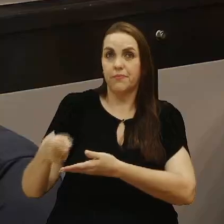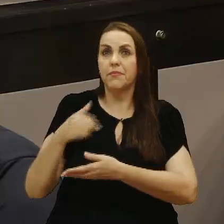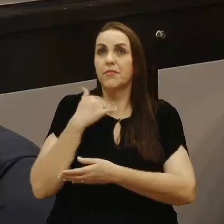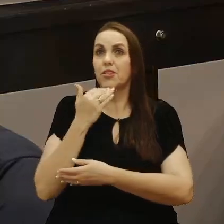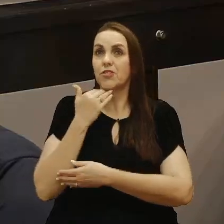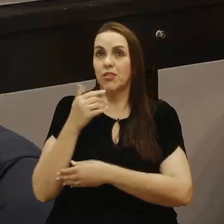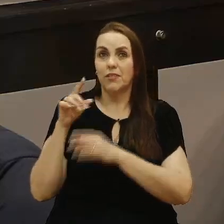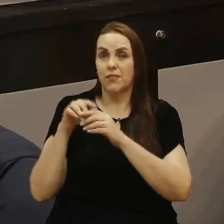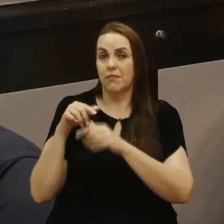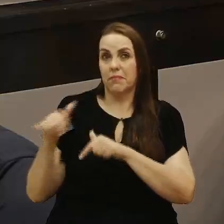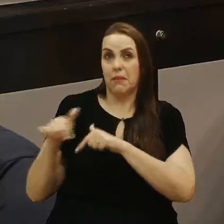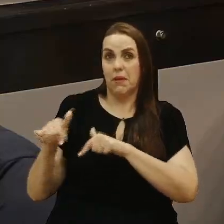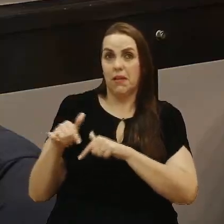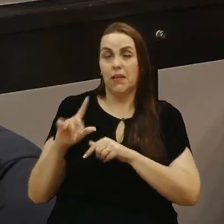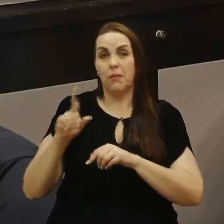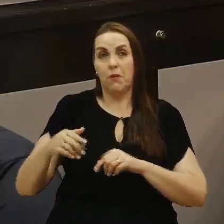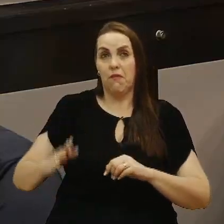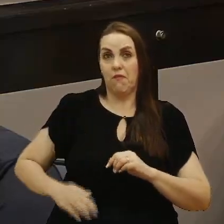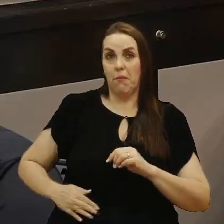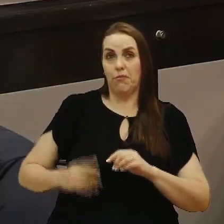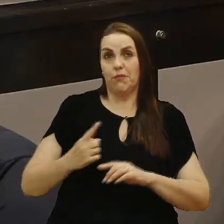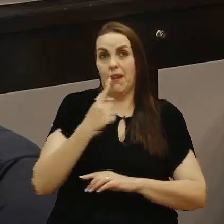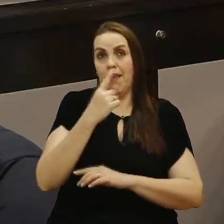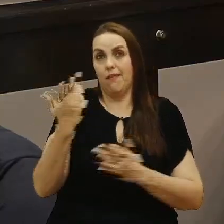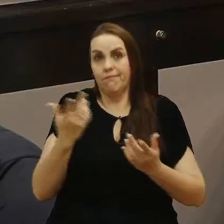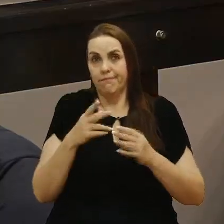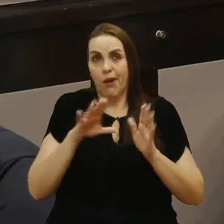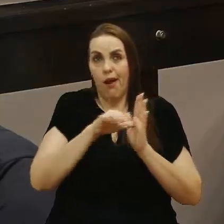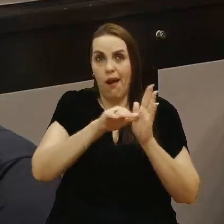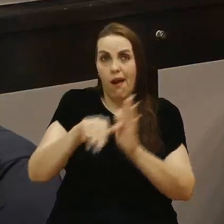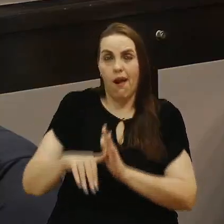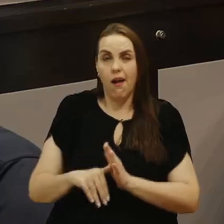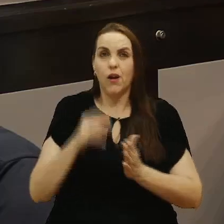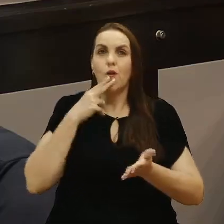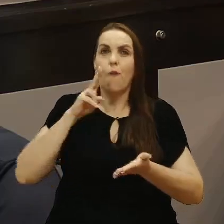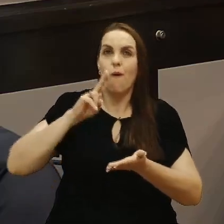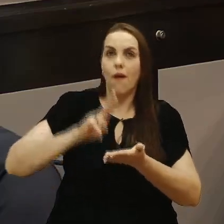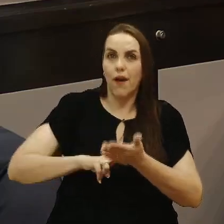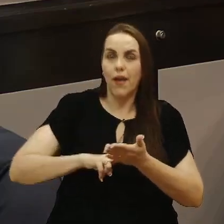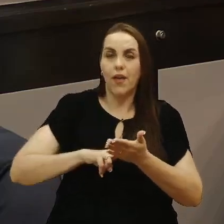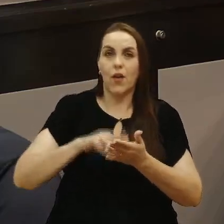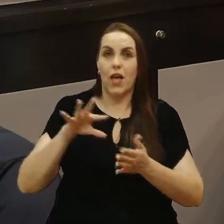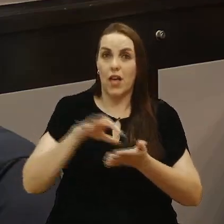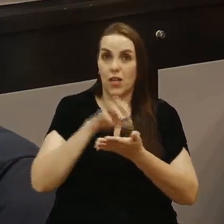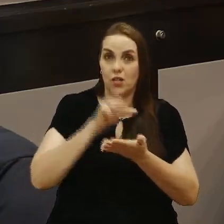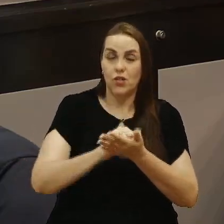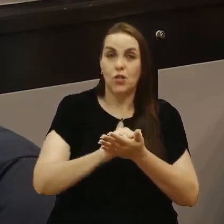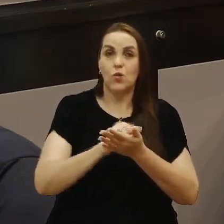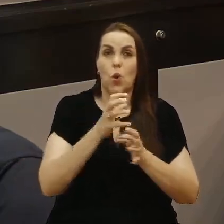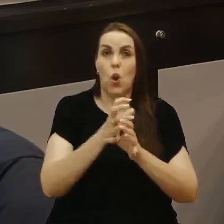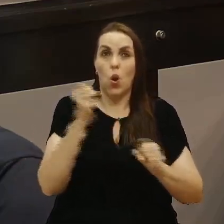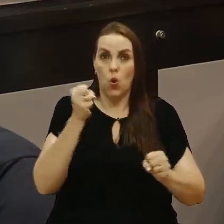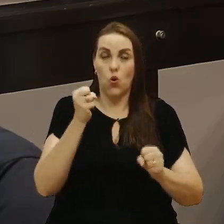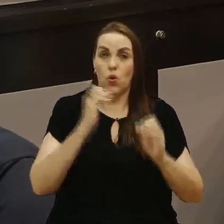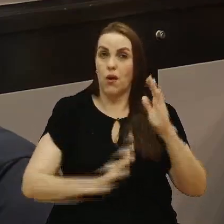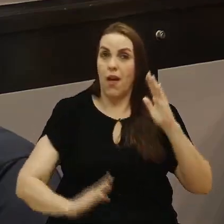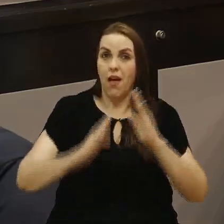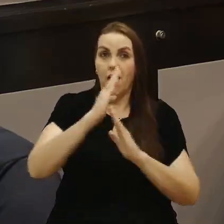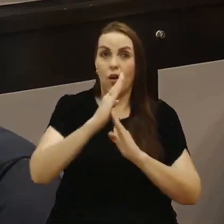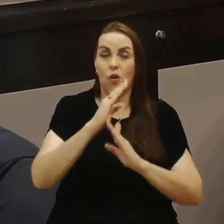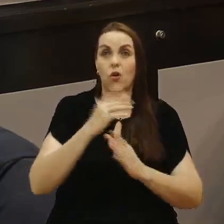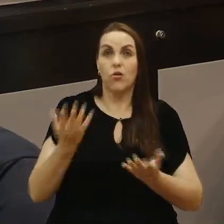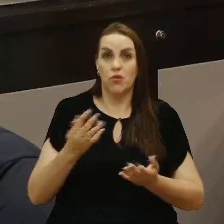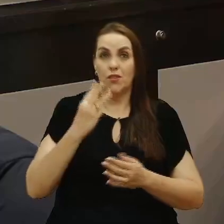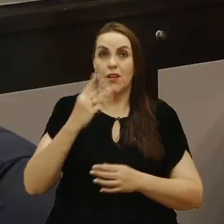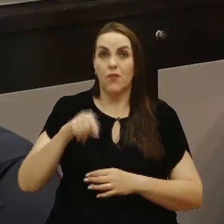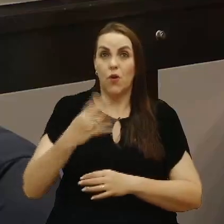vagabundos lá de cima roubar como roubaram, né? Os Correios registraram um lucro recorde de 3,7 bilhões em 2021. Quando o Bolsonaro botou o